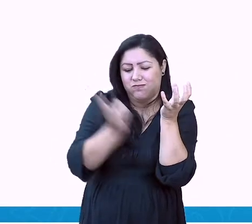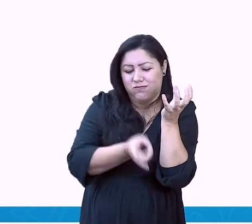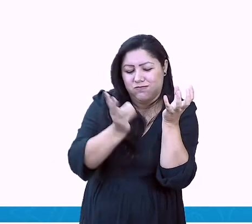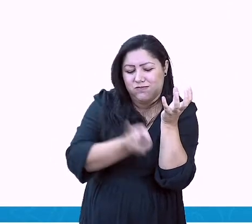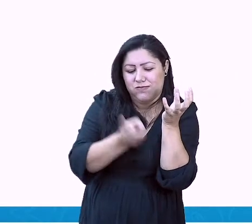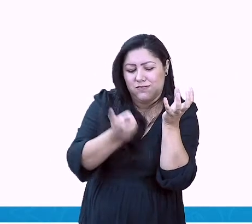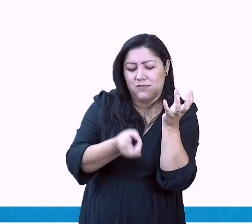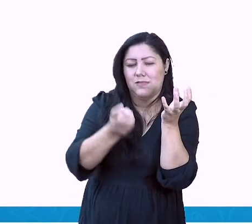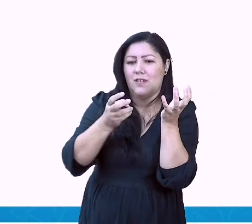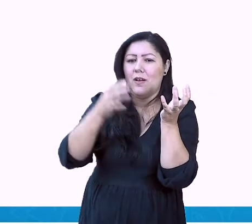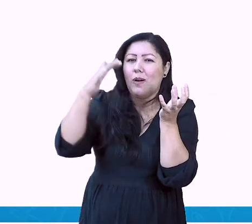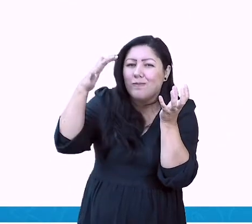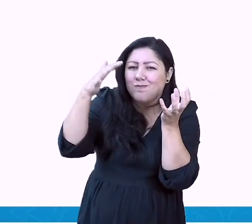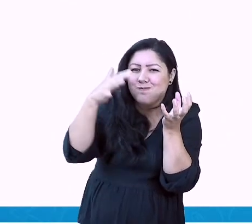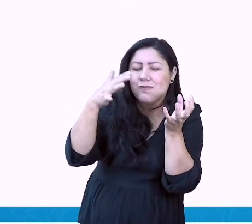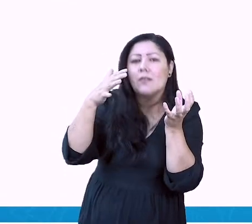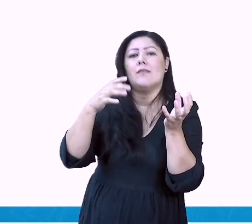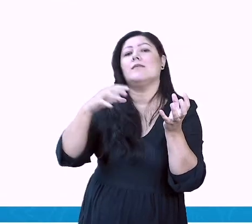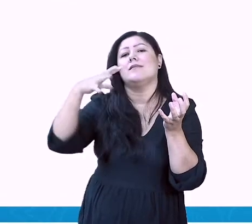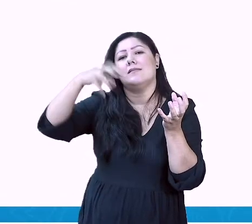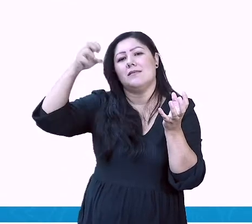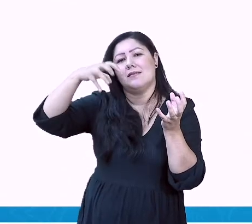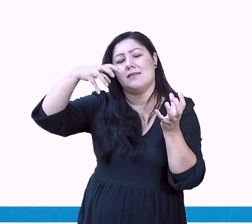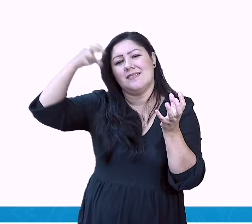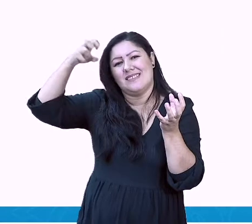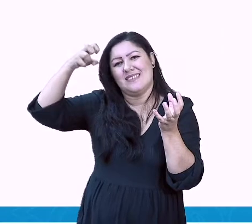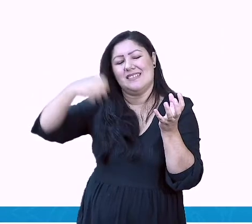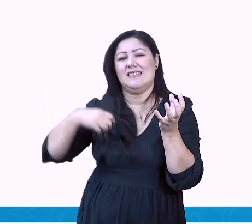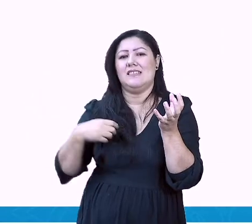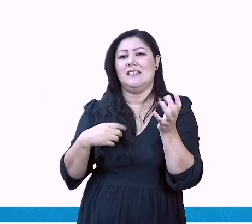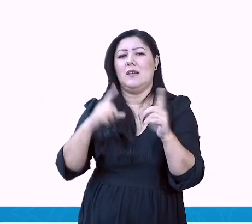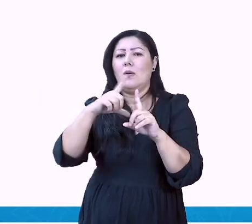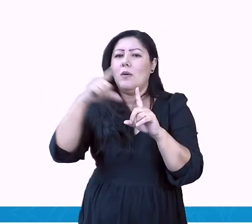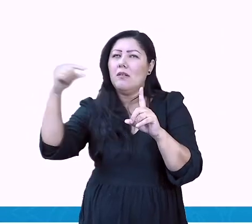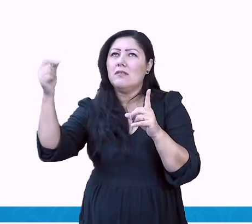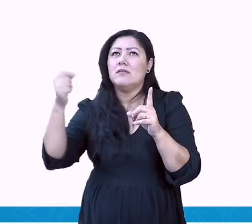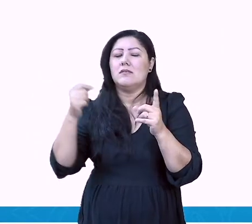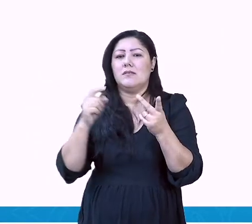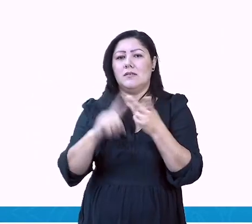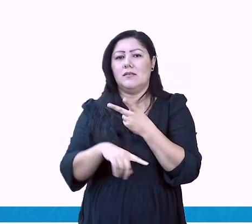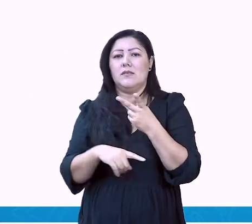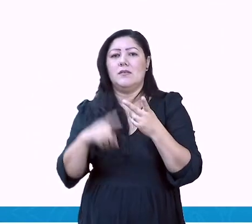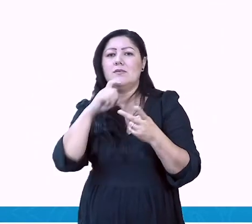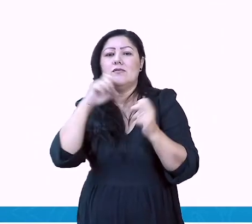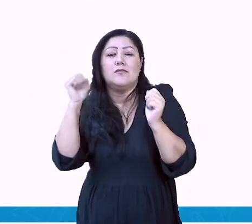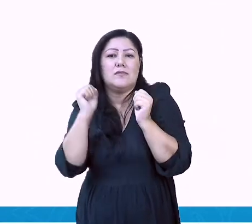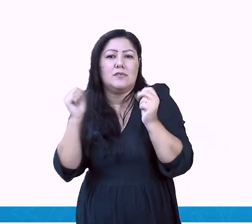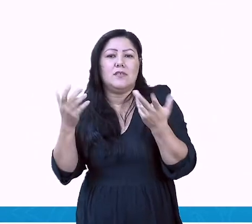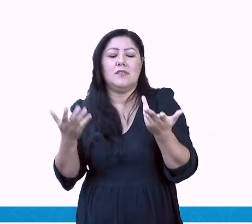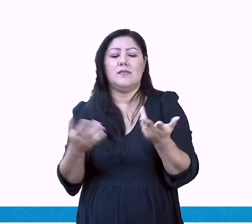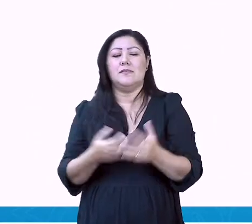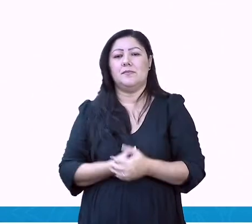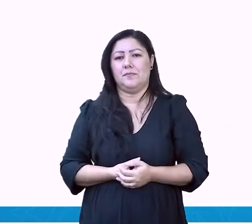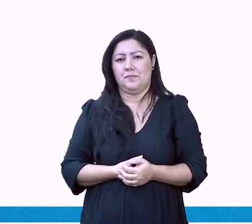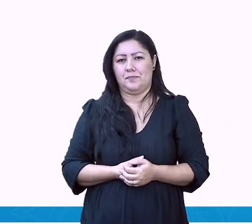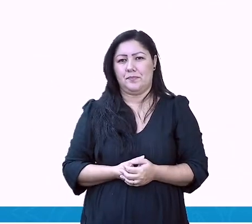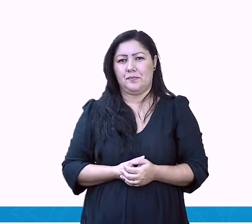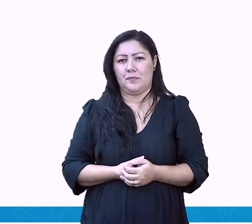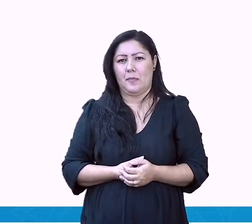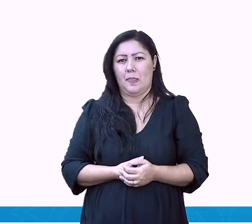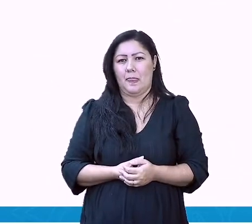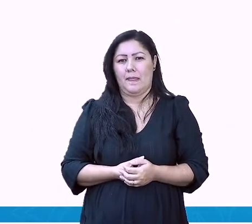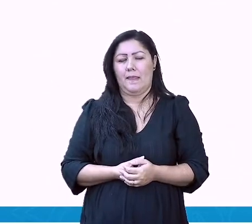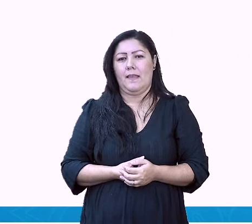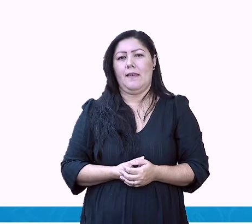é mais ou menos o outono e o inverno. Começa no outono, mas ela fica mais forte